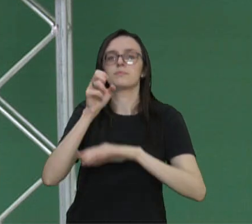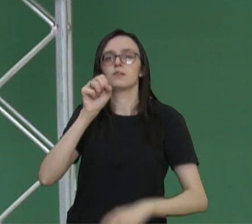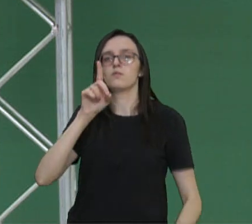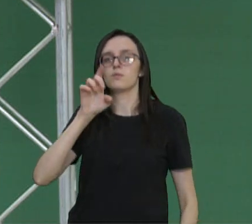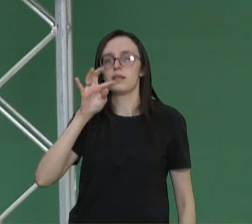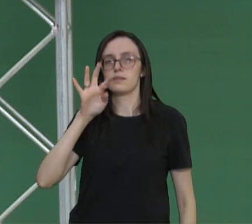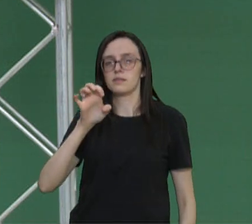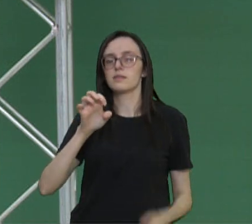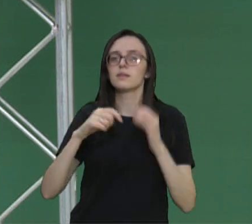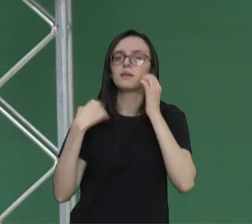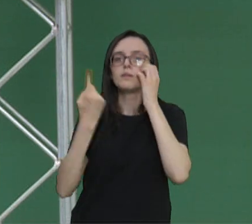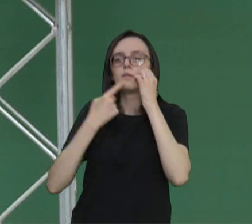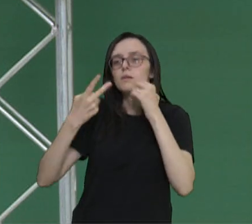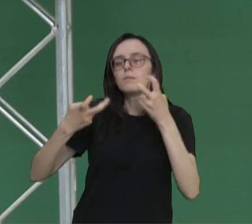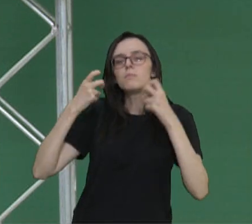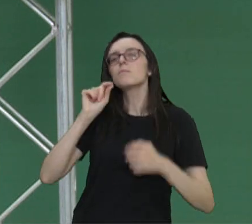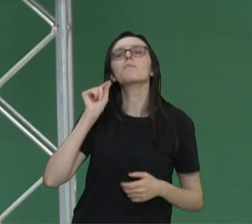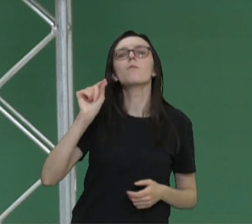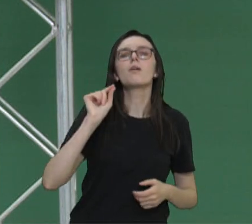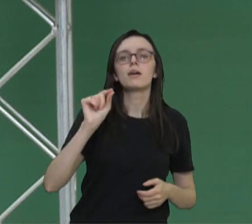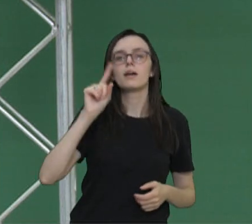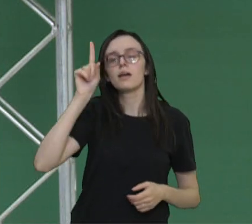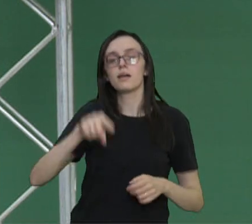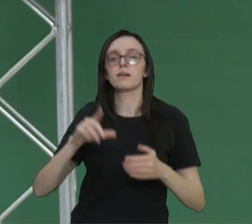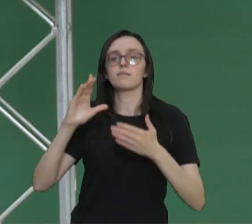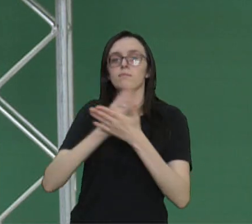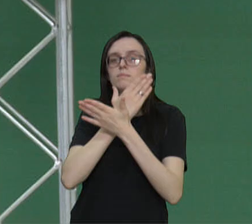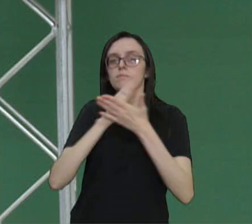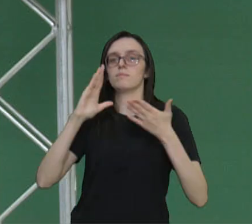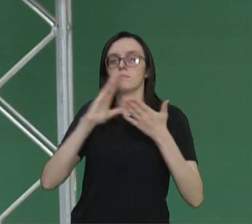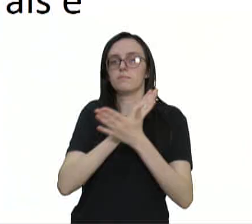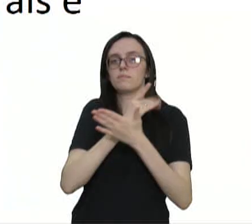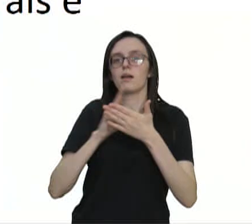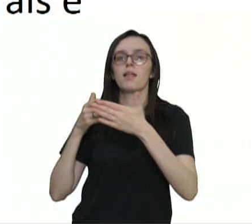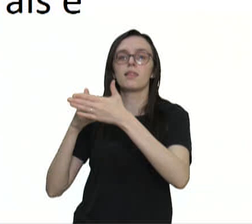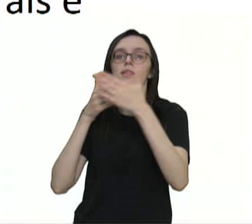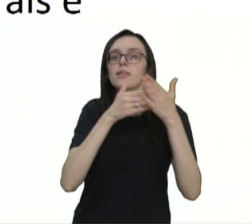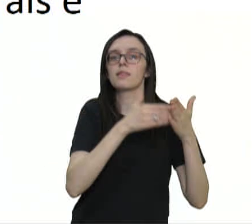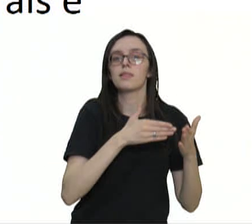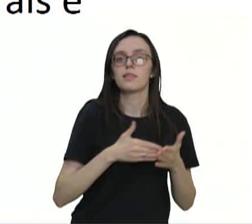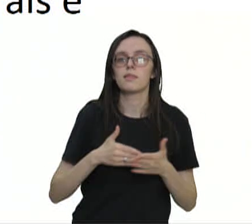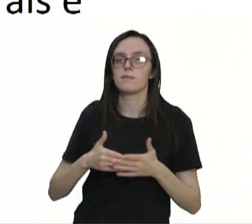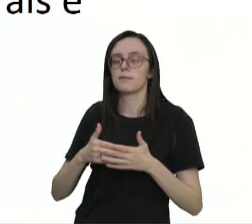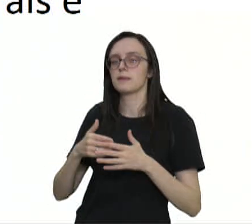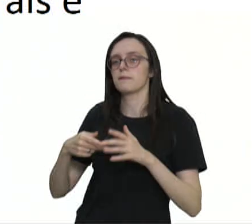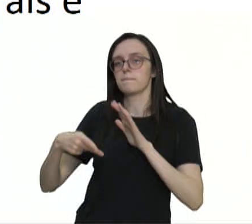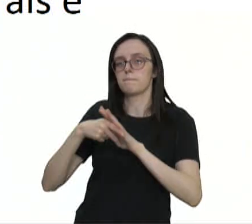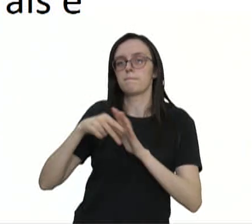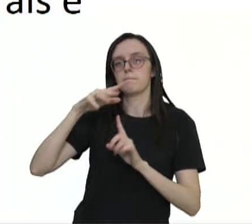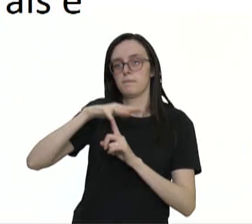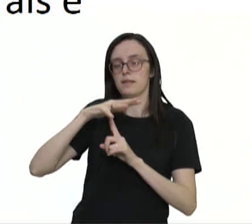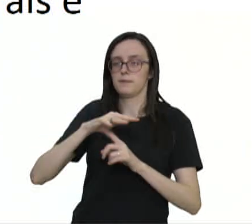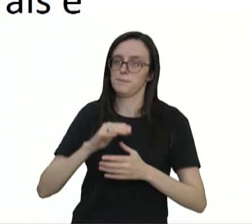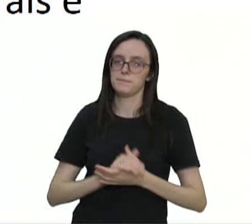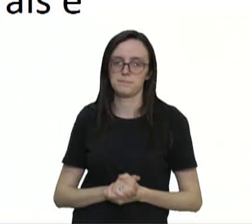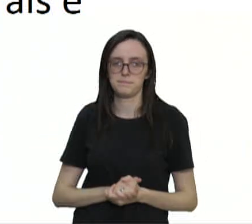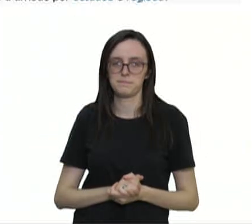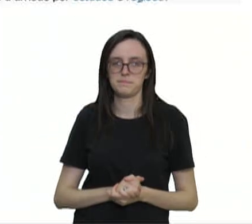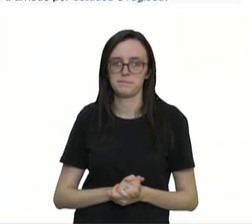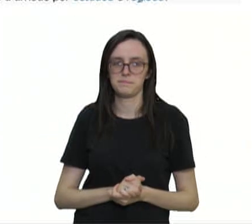sudeste, você percebe aqui, ó, essa divisãozinha do limite do estado do Paraná, certo?